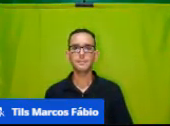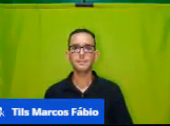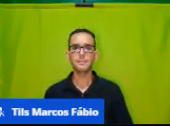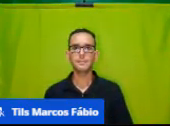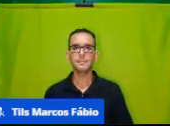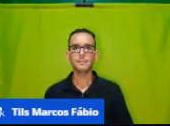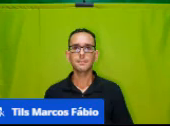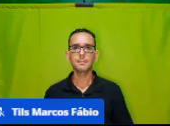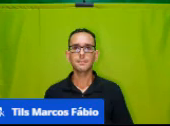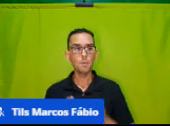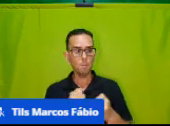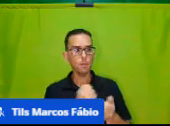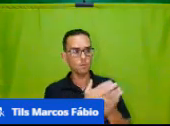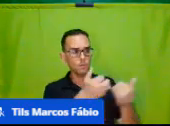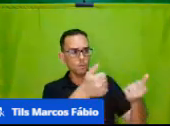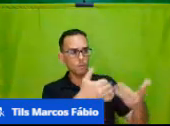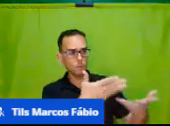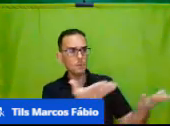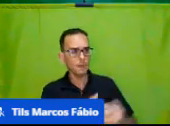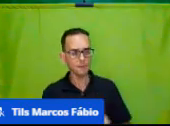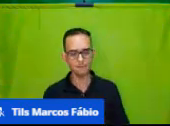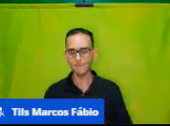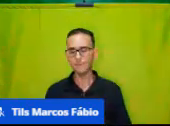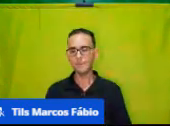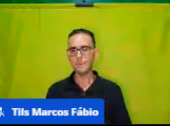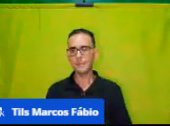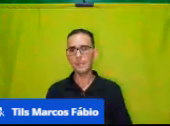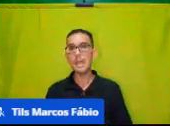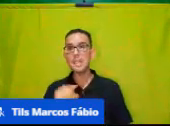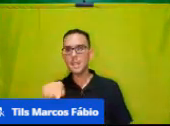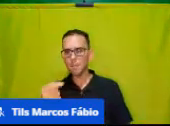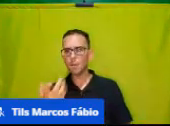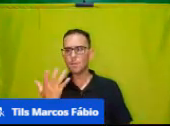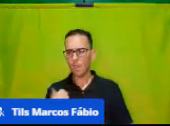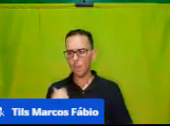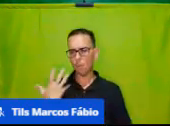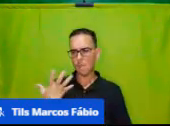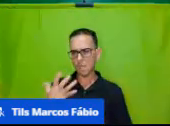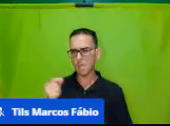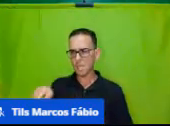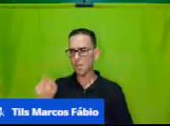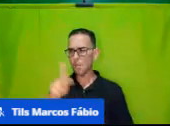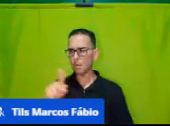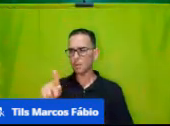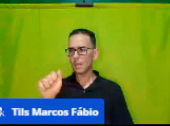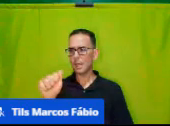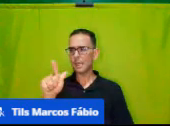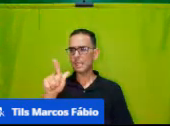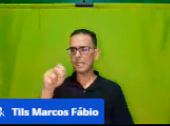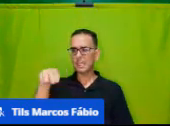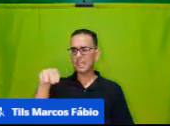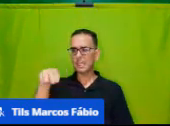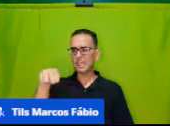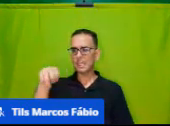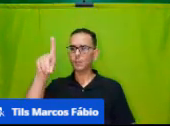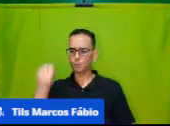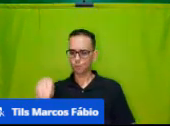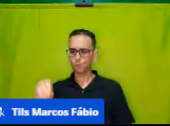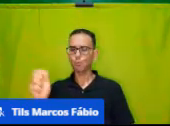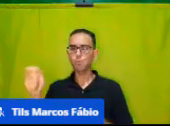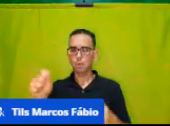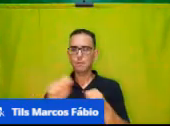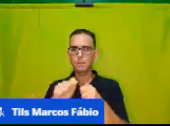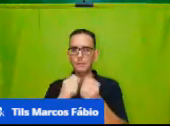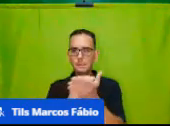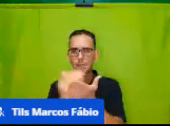Pode comentar, professor Elton. E aí depois eu gostaria que o professor Aguinaldo, daí a gente já pode partir para a questão do